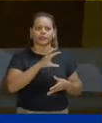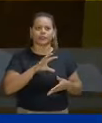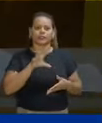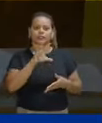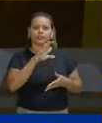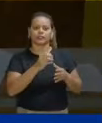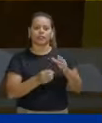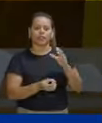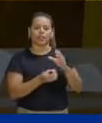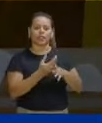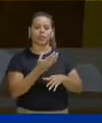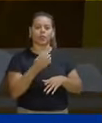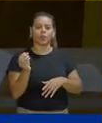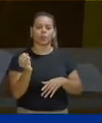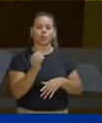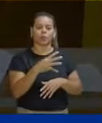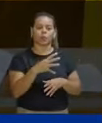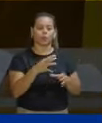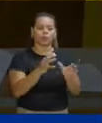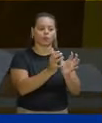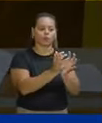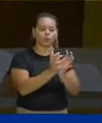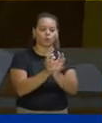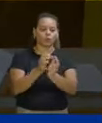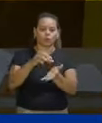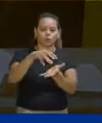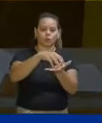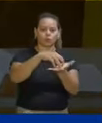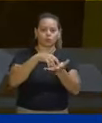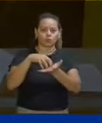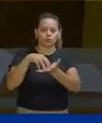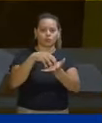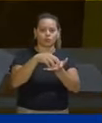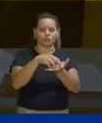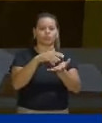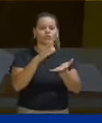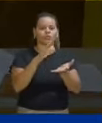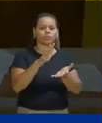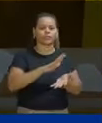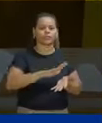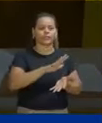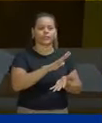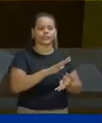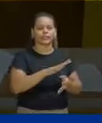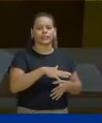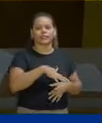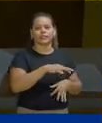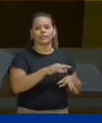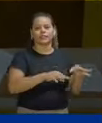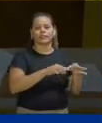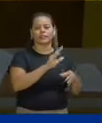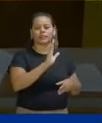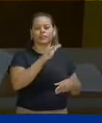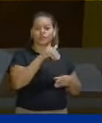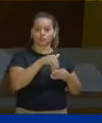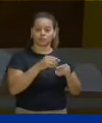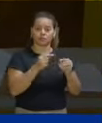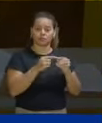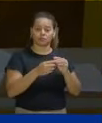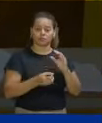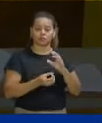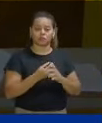e a criação de grupos, de núcleos regionais eleitorais das garantias no âmbito da Justiça Eleitoral.